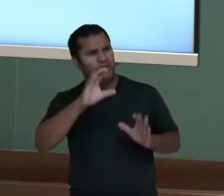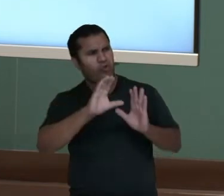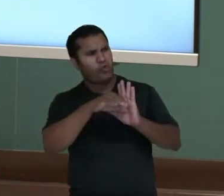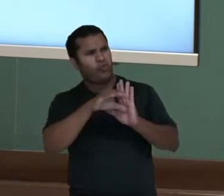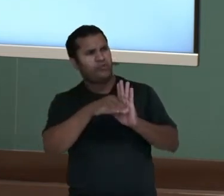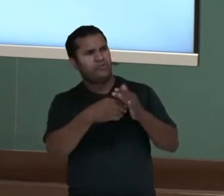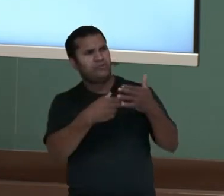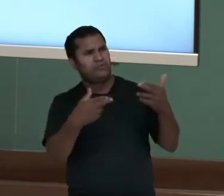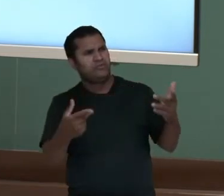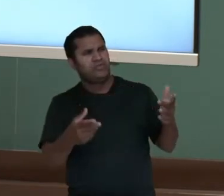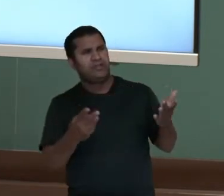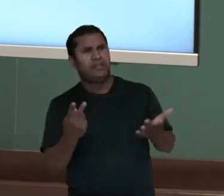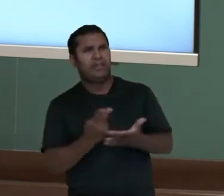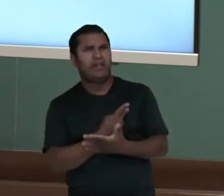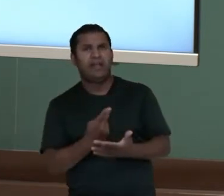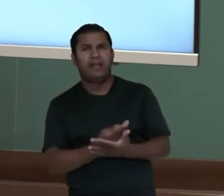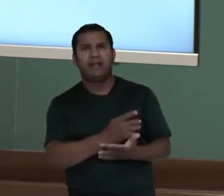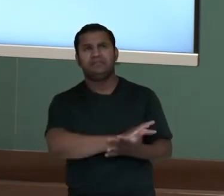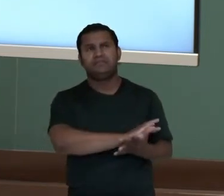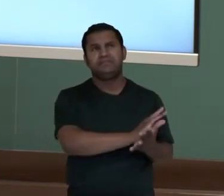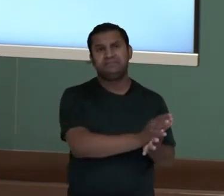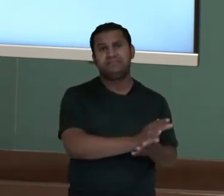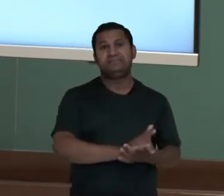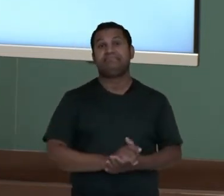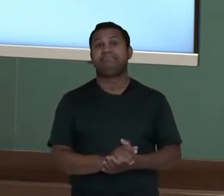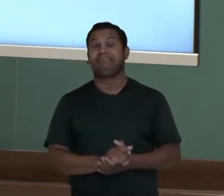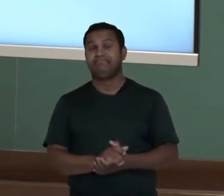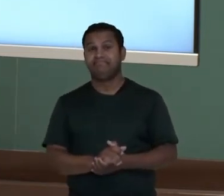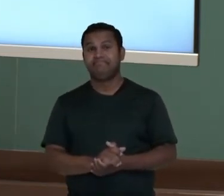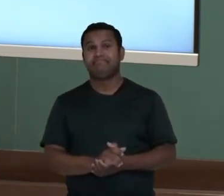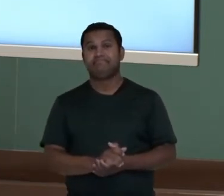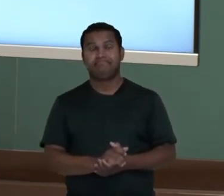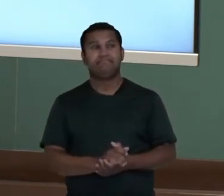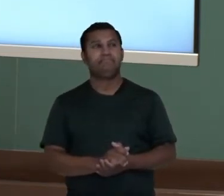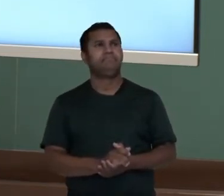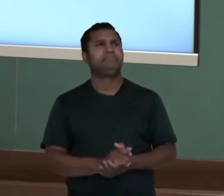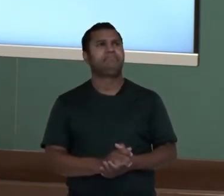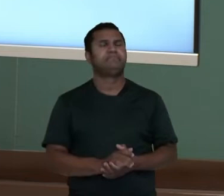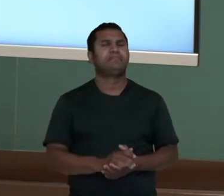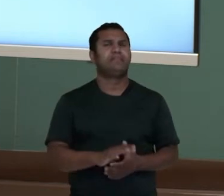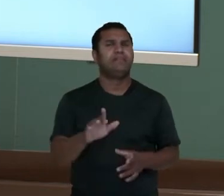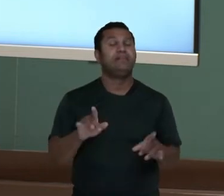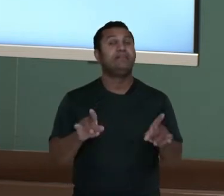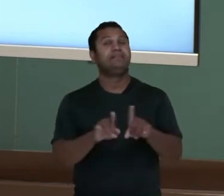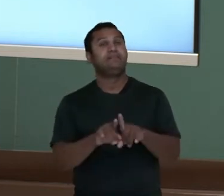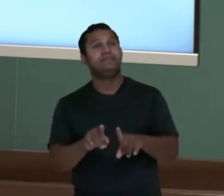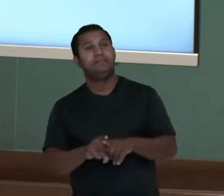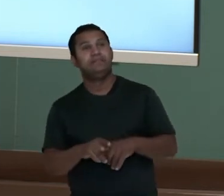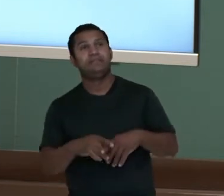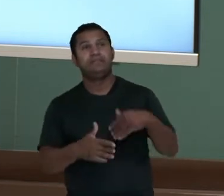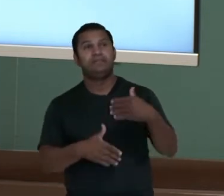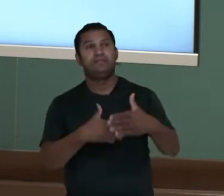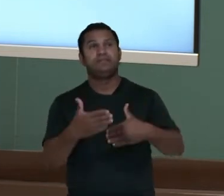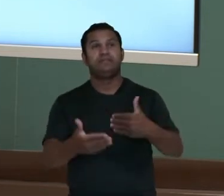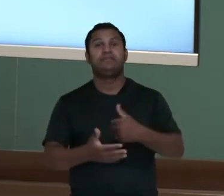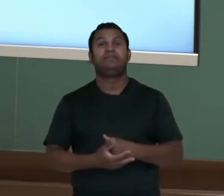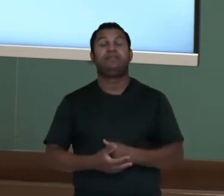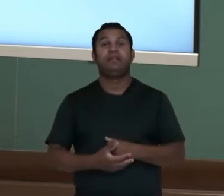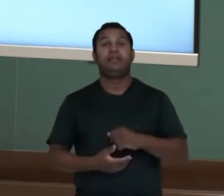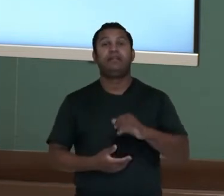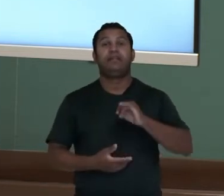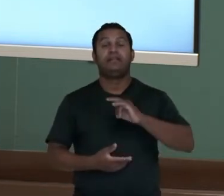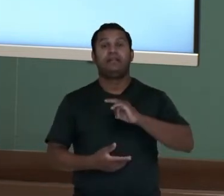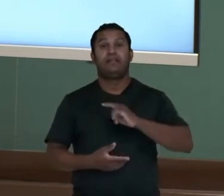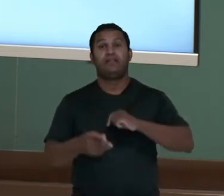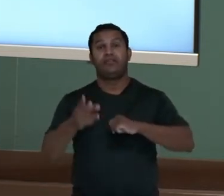olha só, o interesse nas terras americanas. Então, Portugal e Espanha assinaram um tratado, chamado Tratado de Tordesilhas,